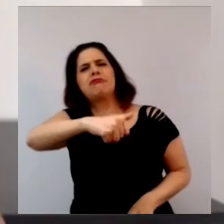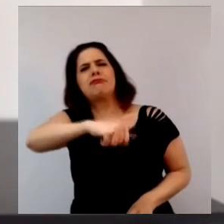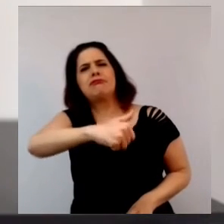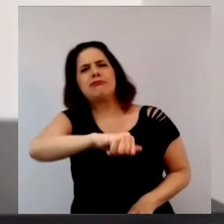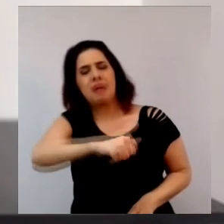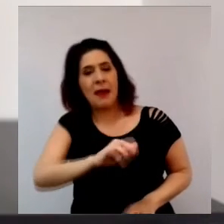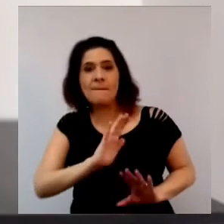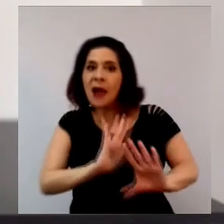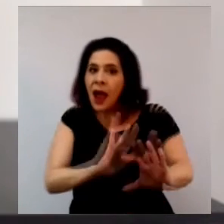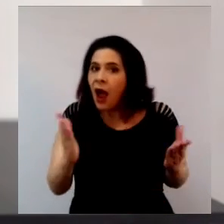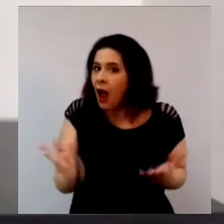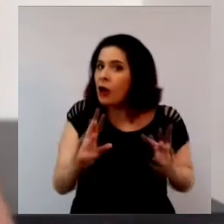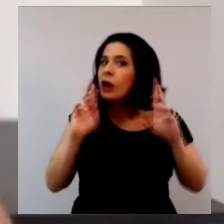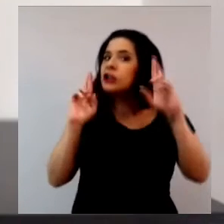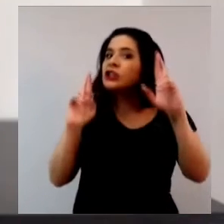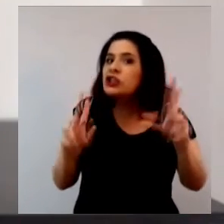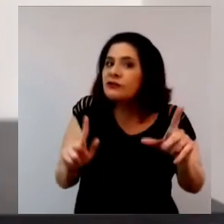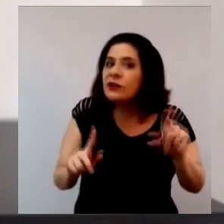que é o seguinte: